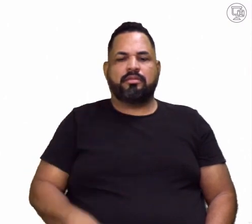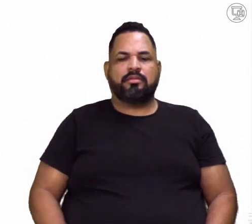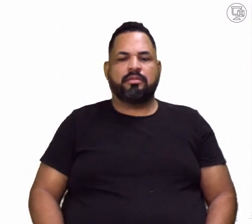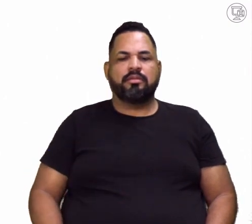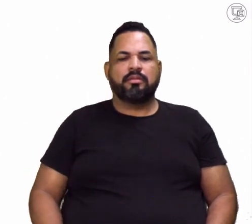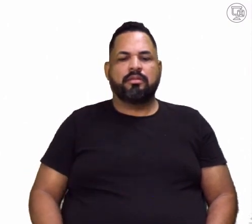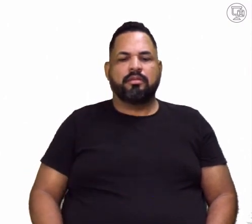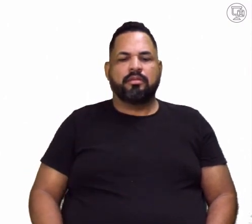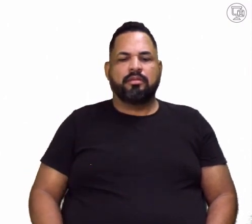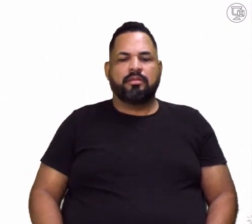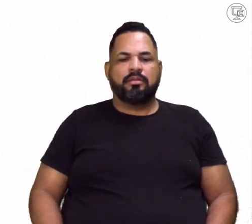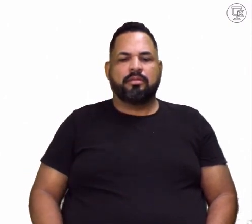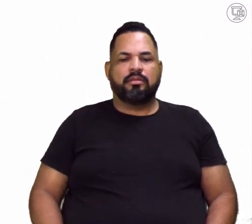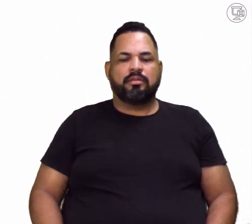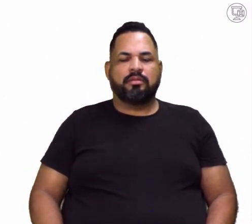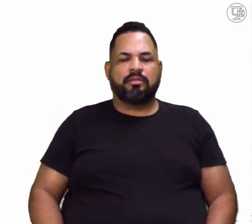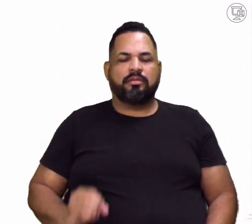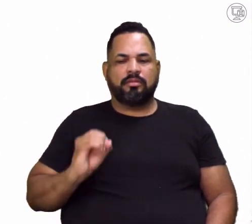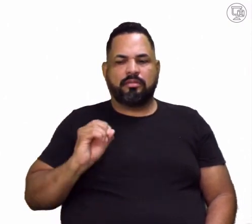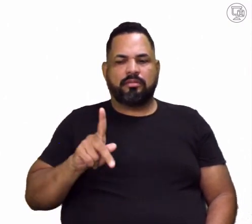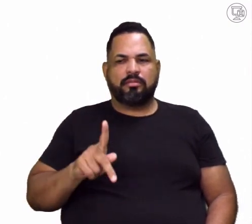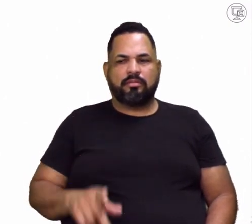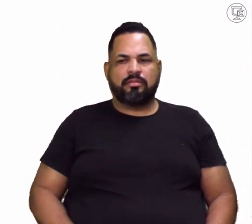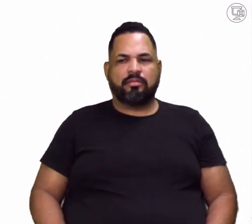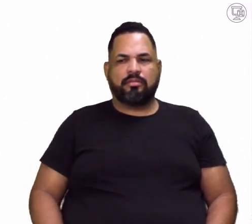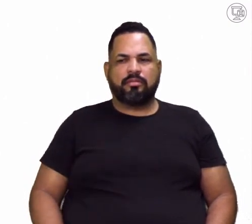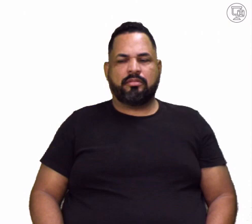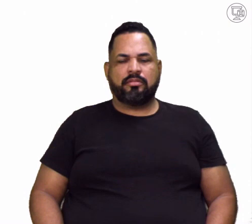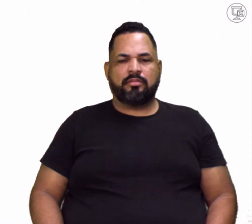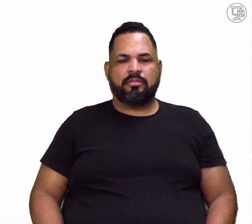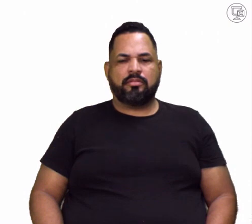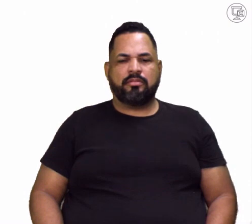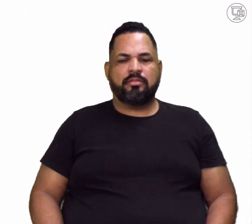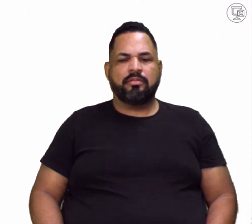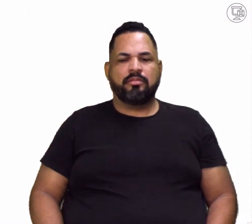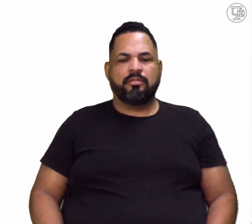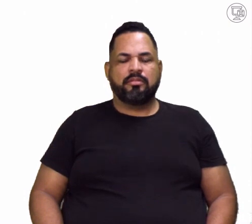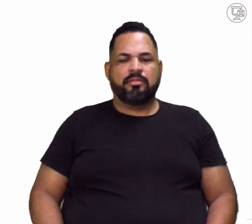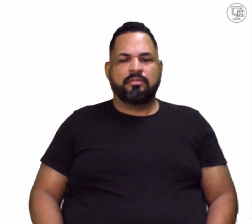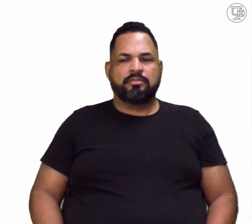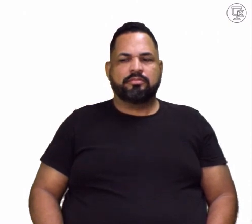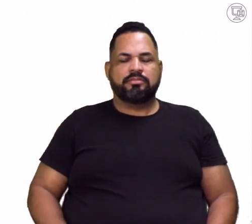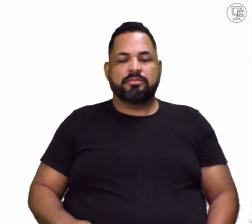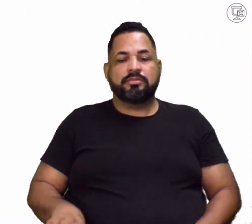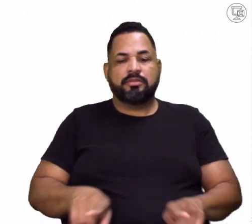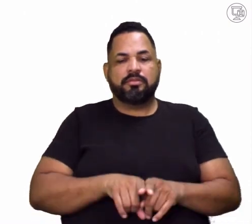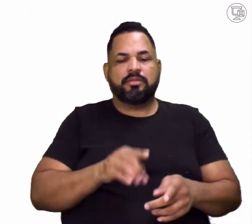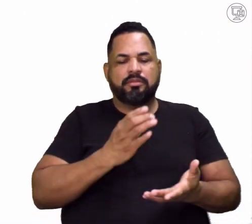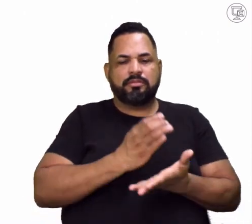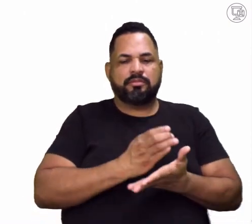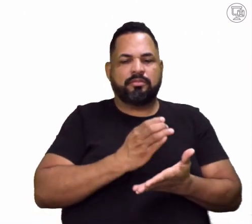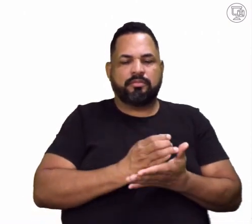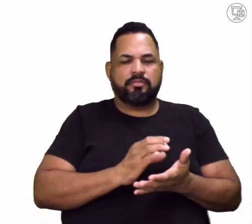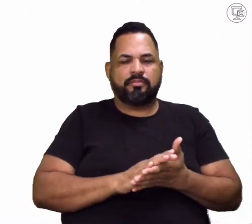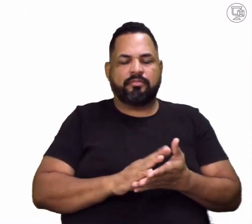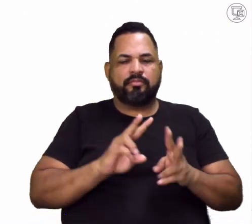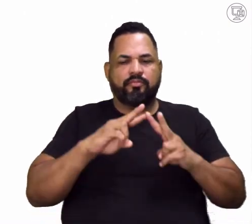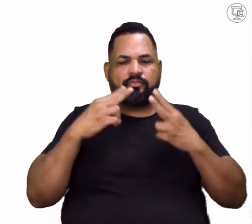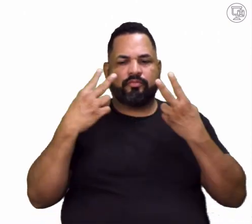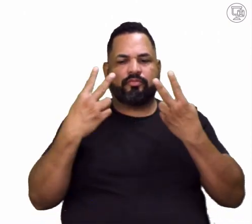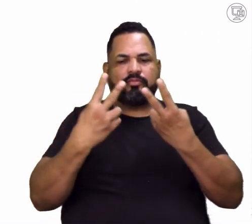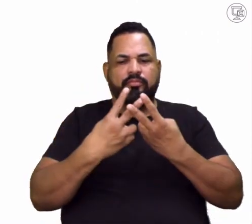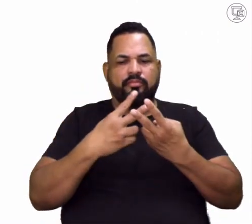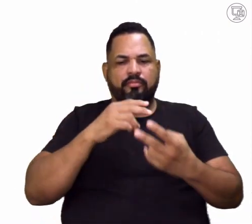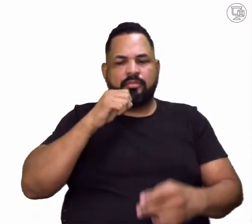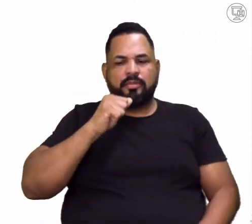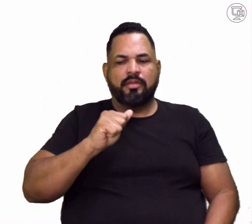é parente mas de boa Ok E aí você tem além do recipiente você tem também o volume